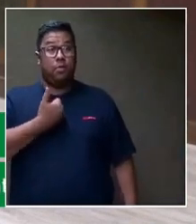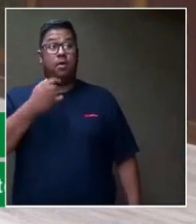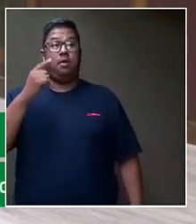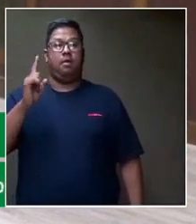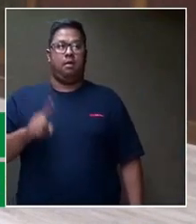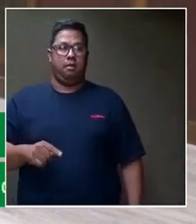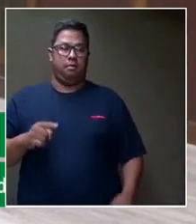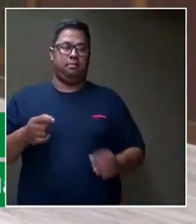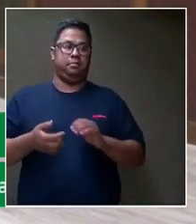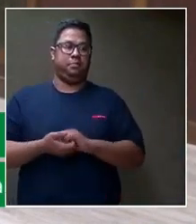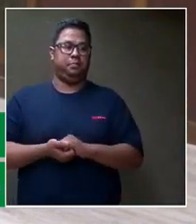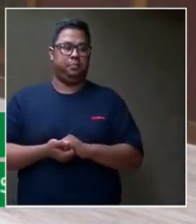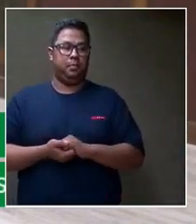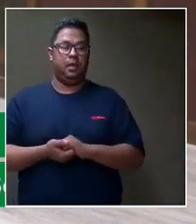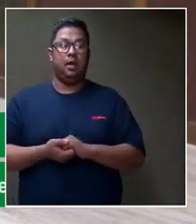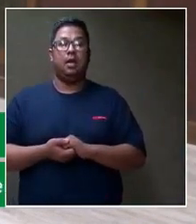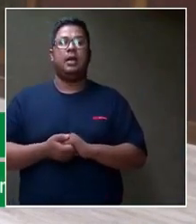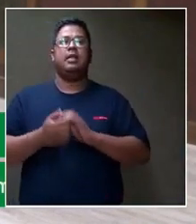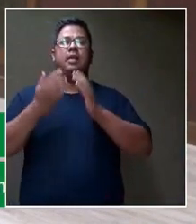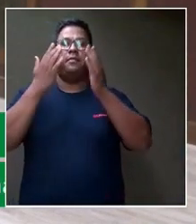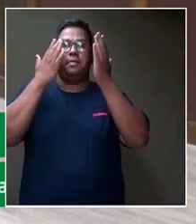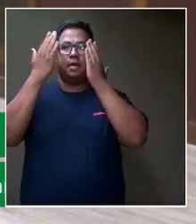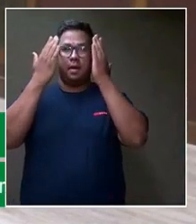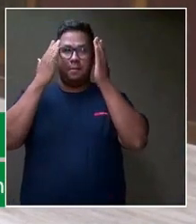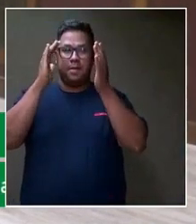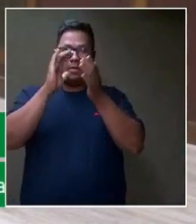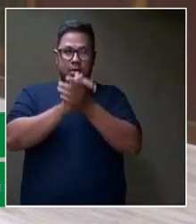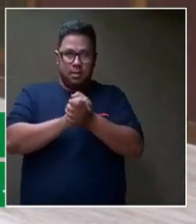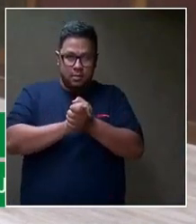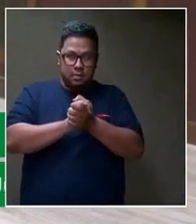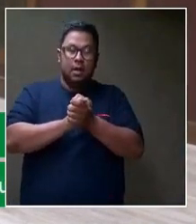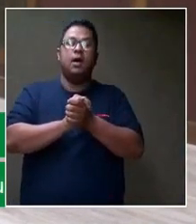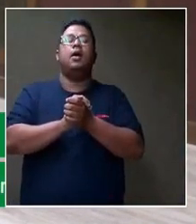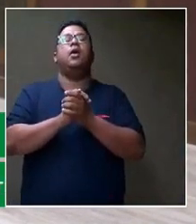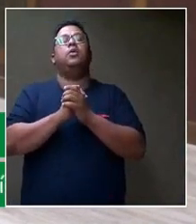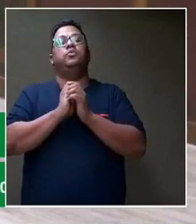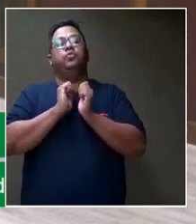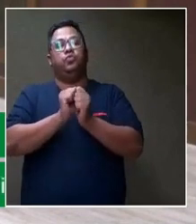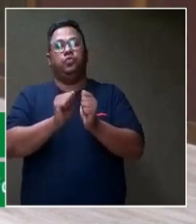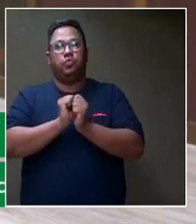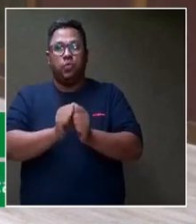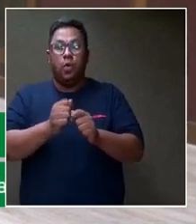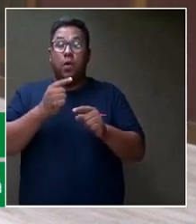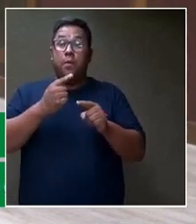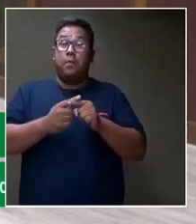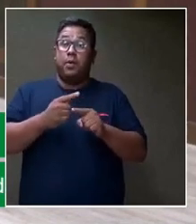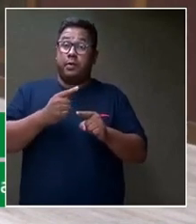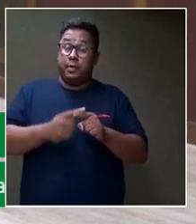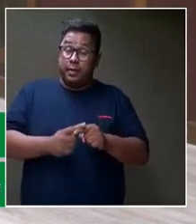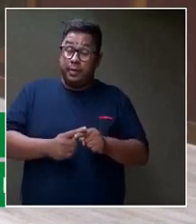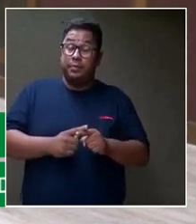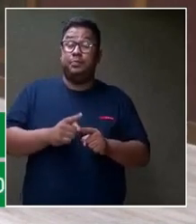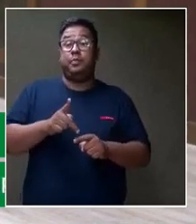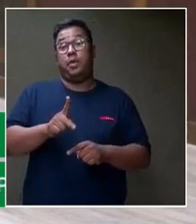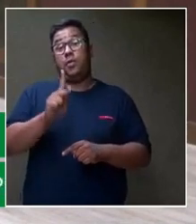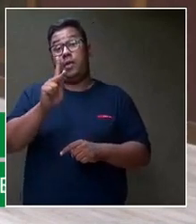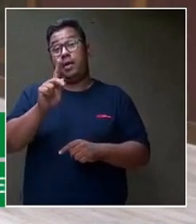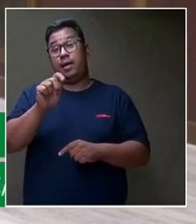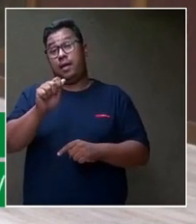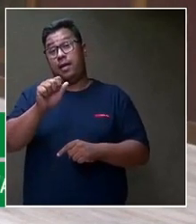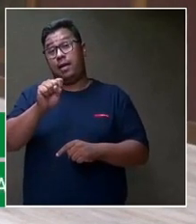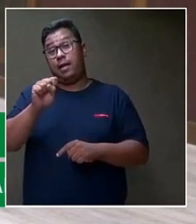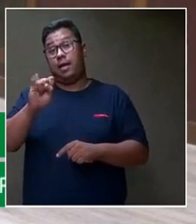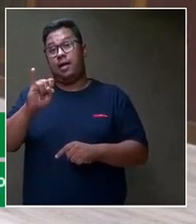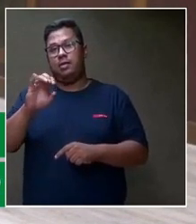foi que eles tinham que fazer uma terapia de casal porque ele não era,